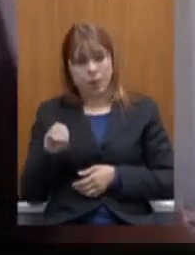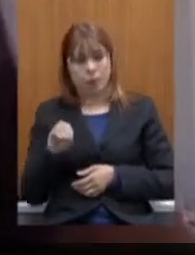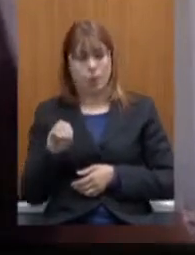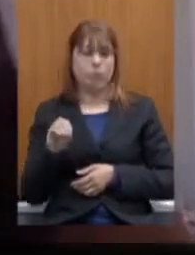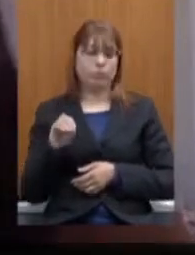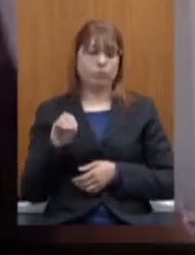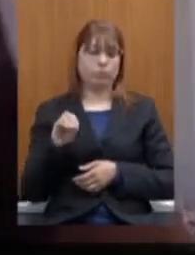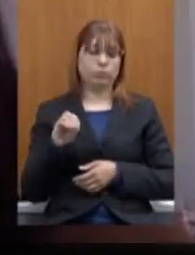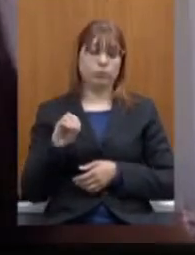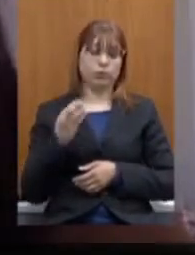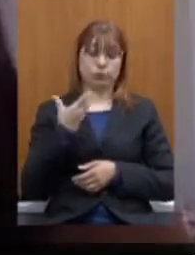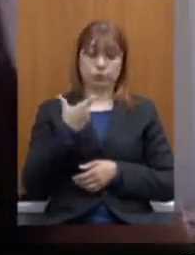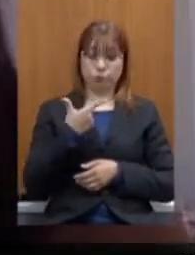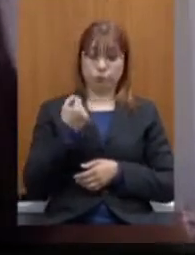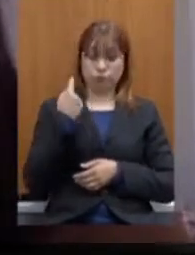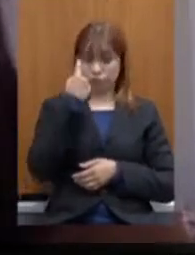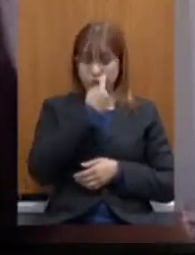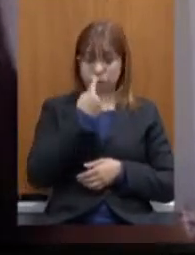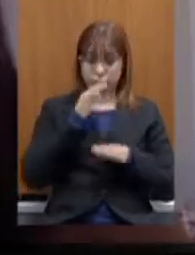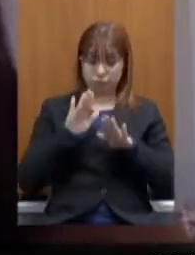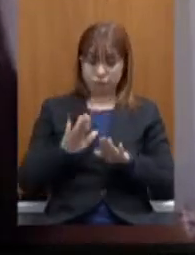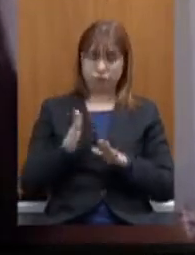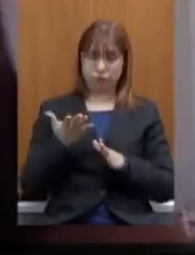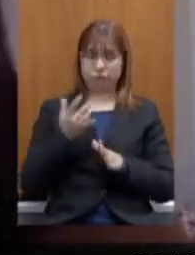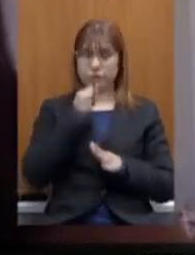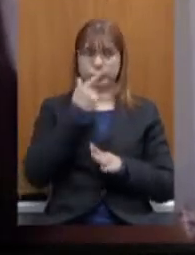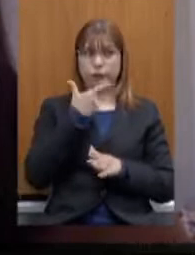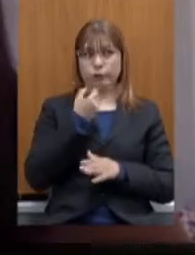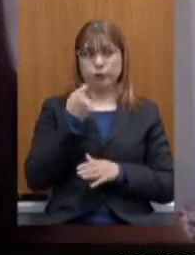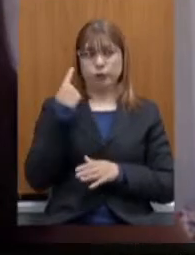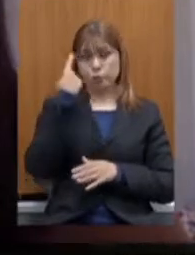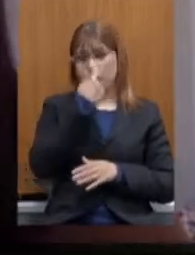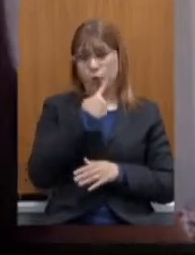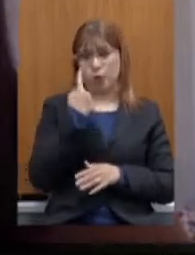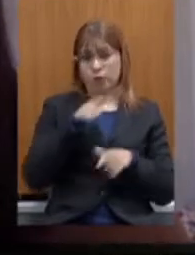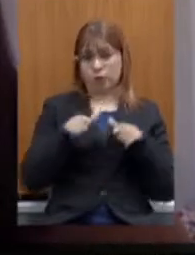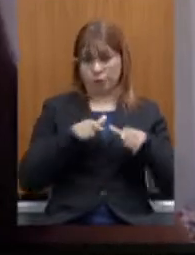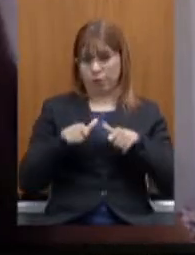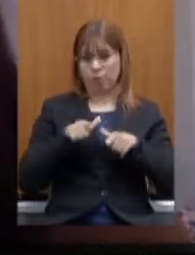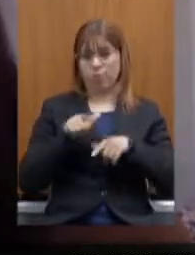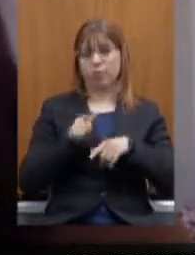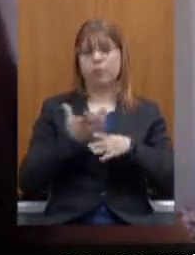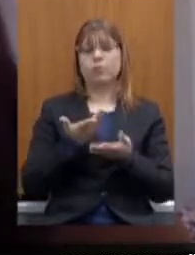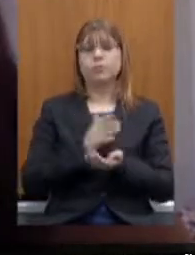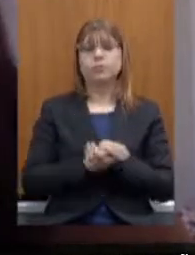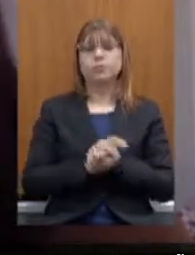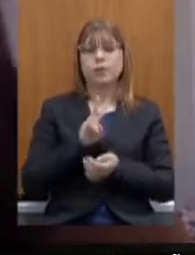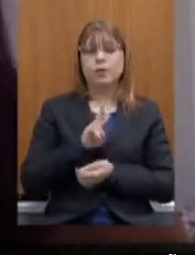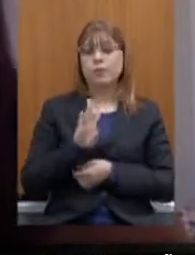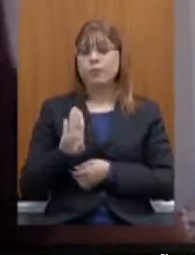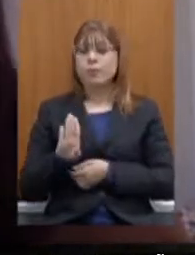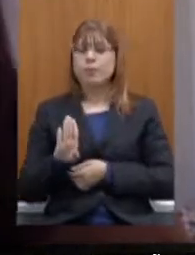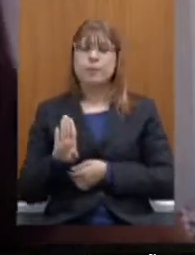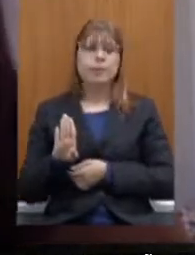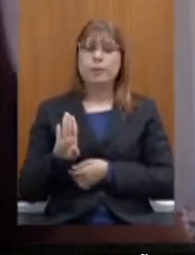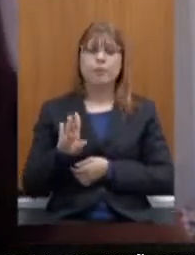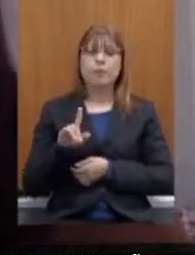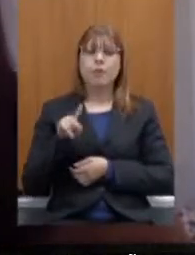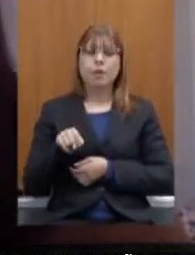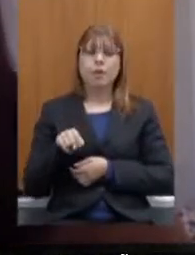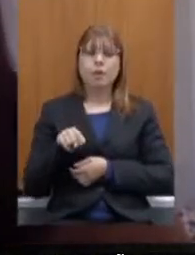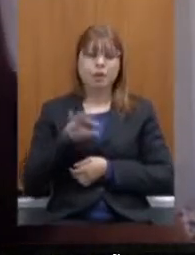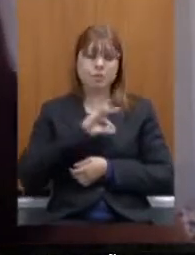horas da universidade estadual de montes claros um professor 20 horas o bebê dele é menor que um salário